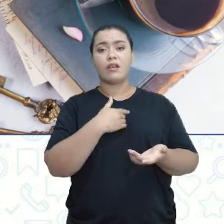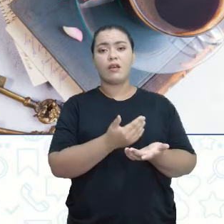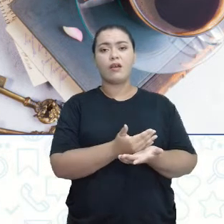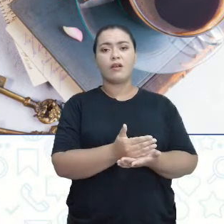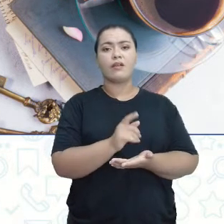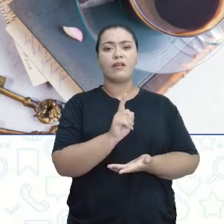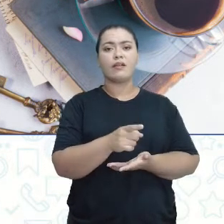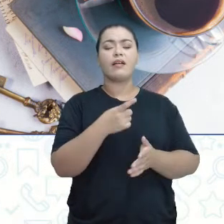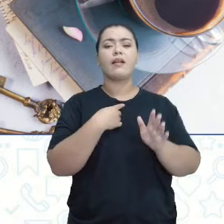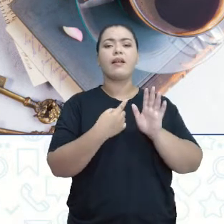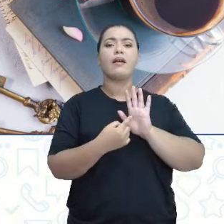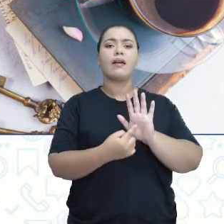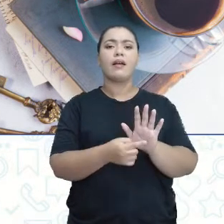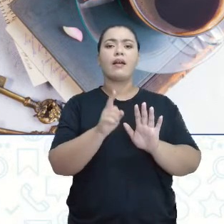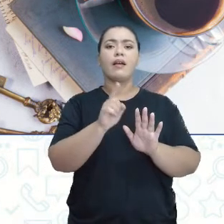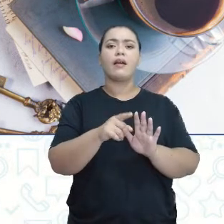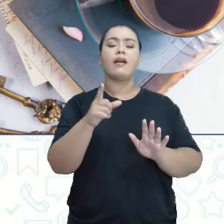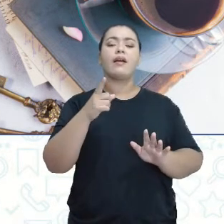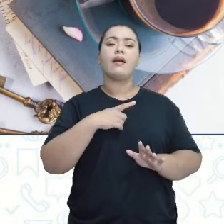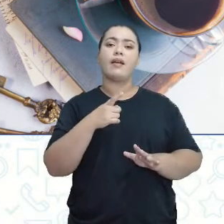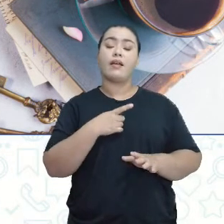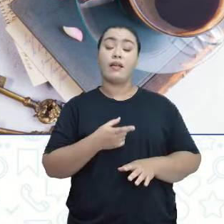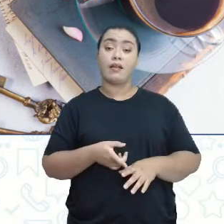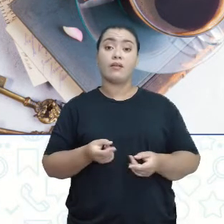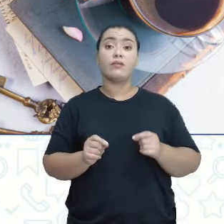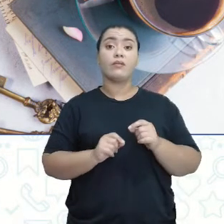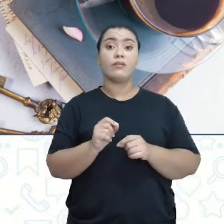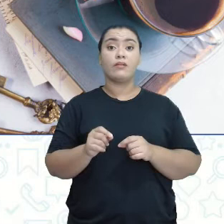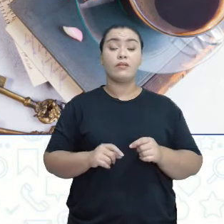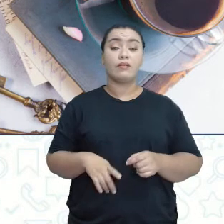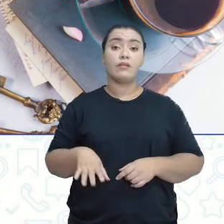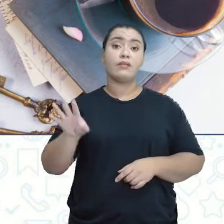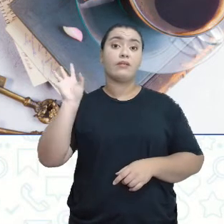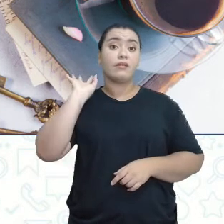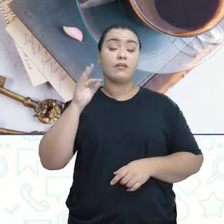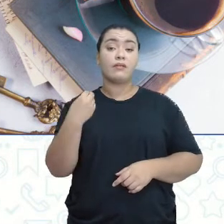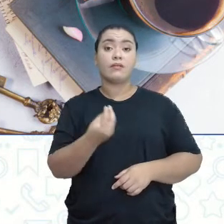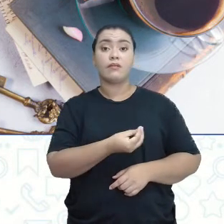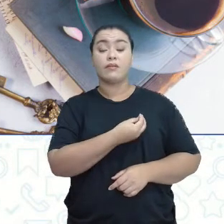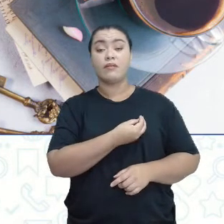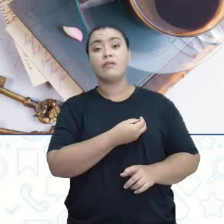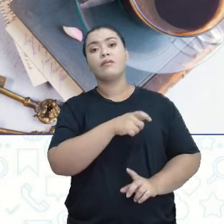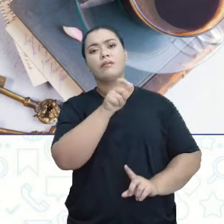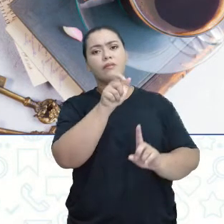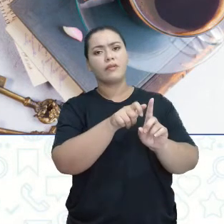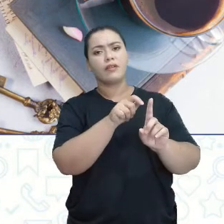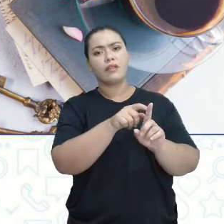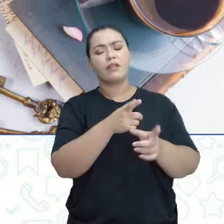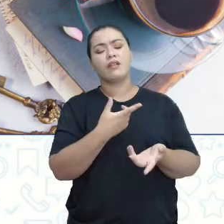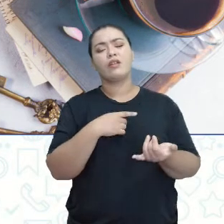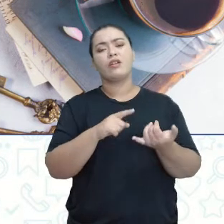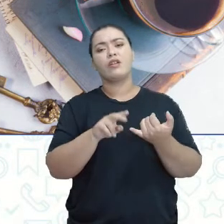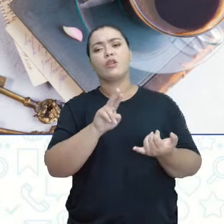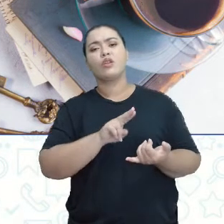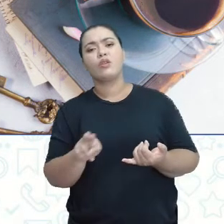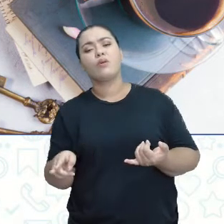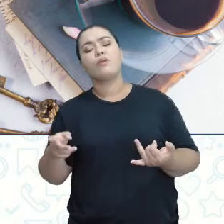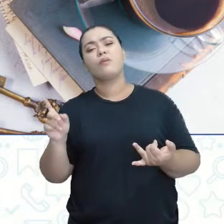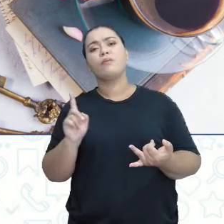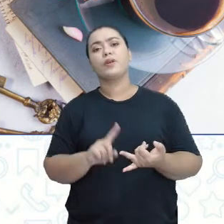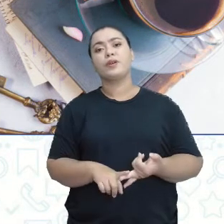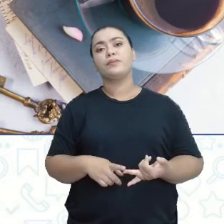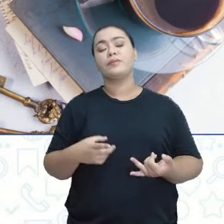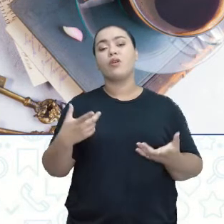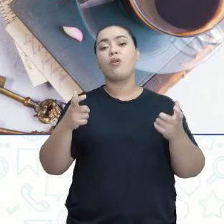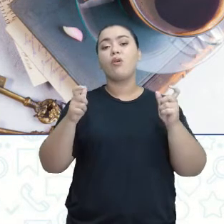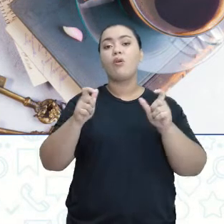Uma apresentação do biografado, que é o que a gente viu no vídeo. A gente vai descobrir o nome de Chiquinha Gonzaga,